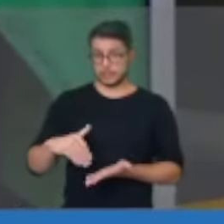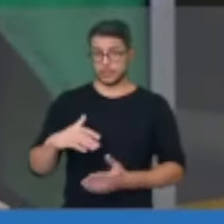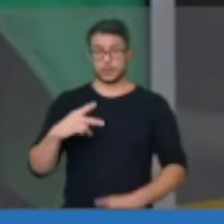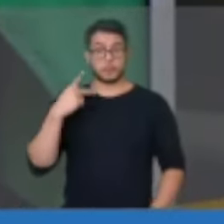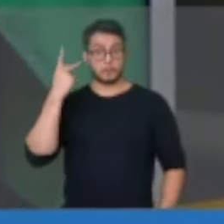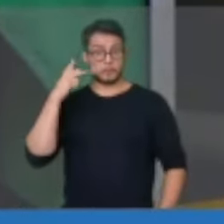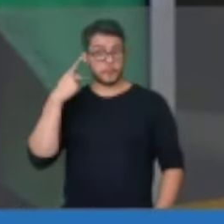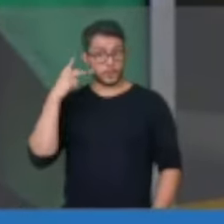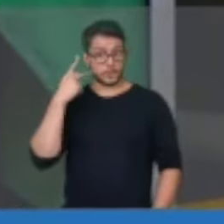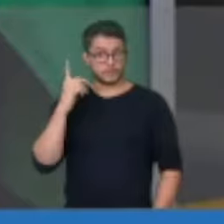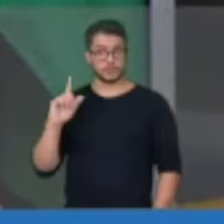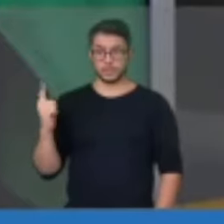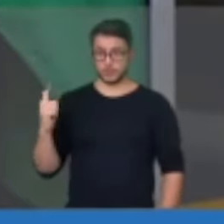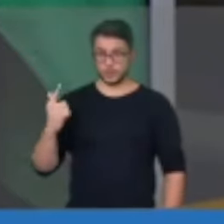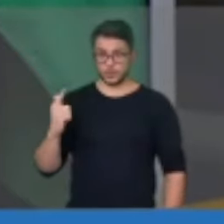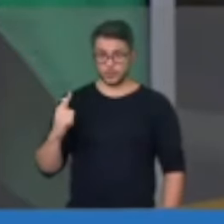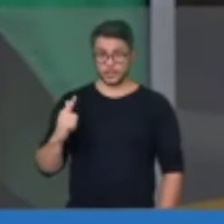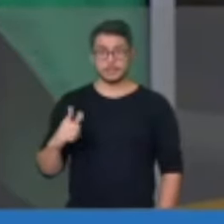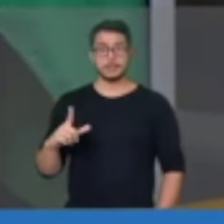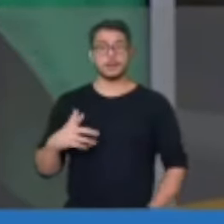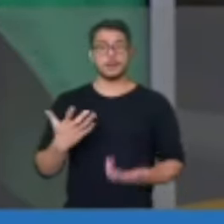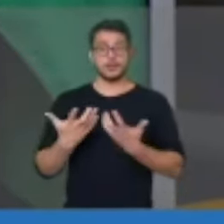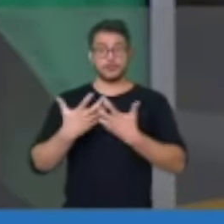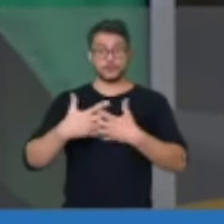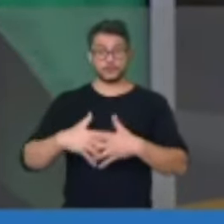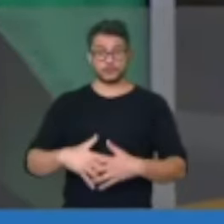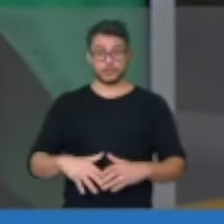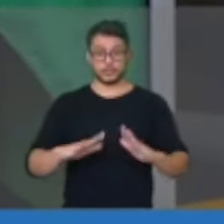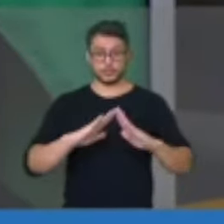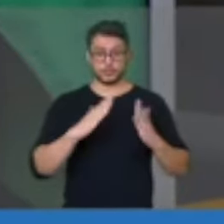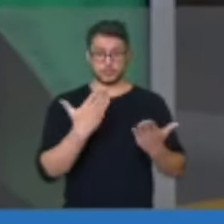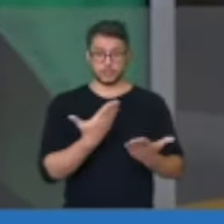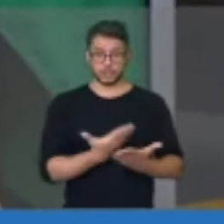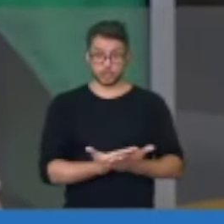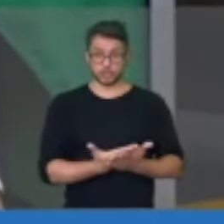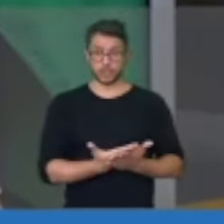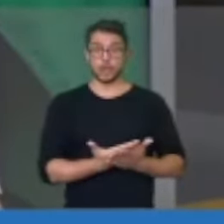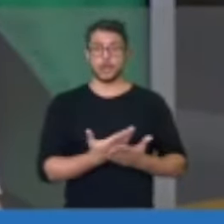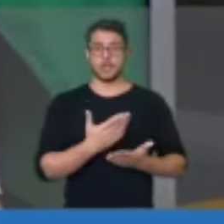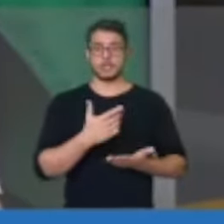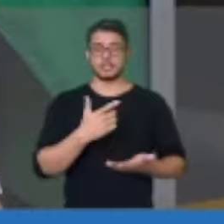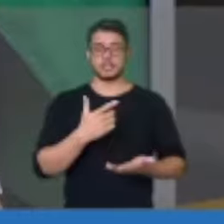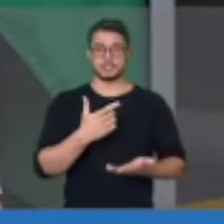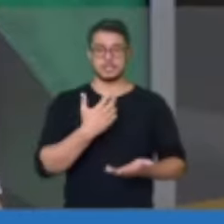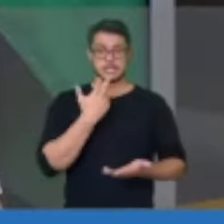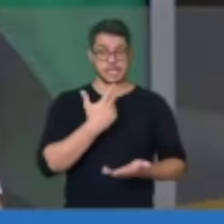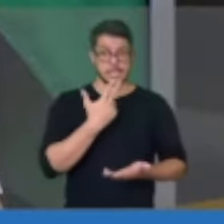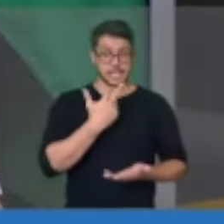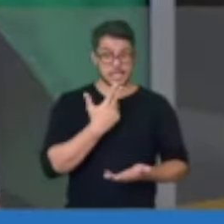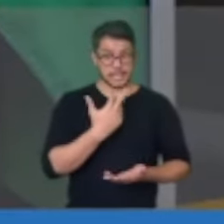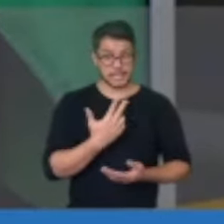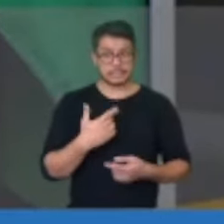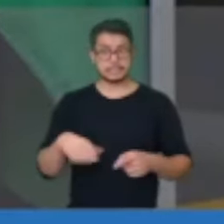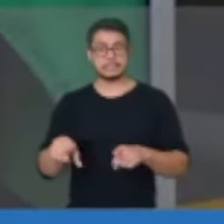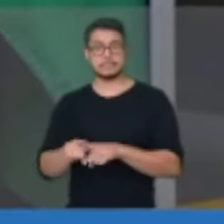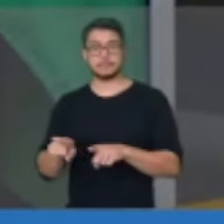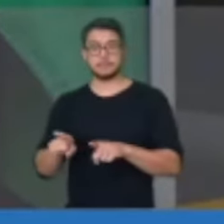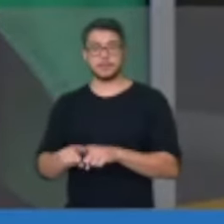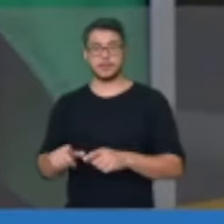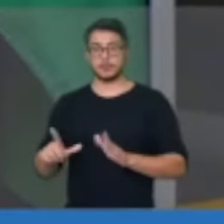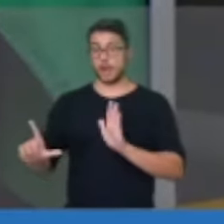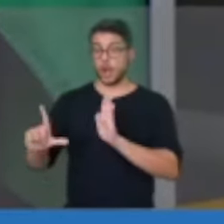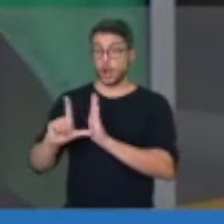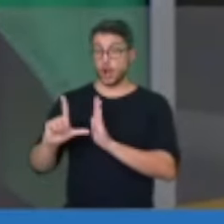que, curiosamente, a busca e a apreensão não foram no meu escritório para confirmar essas denúncias. Foram na